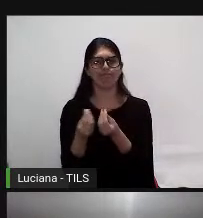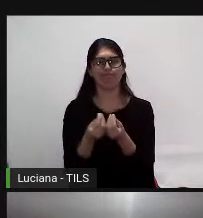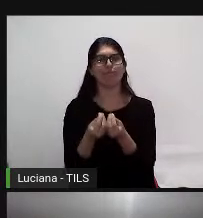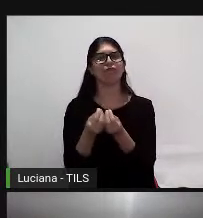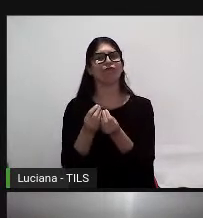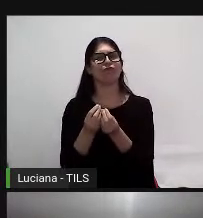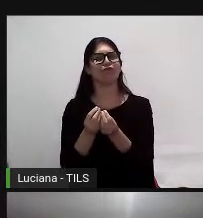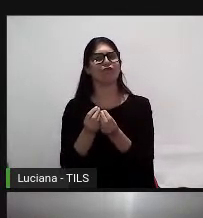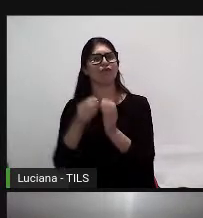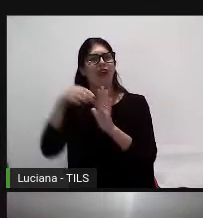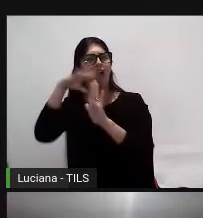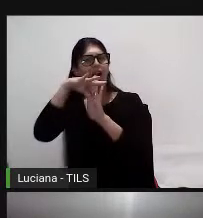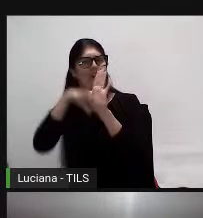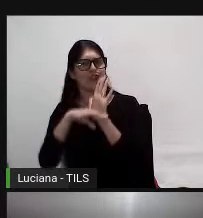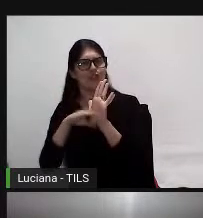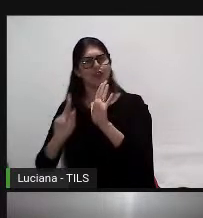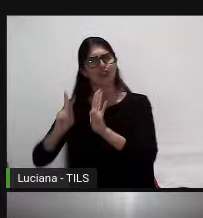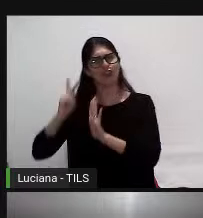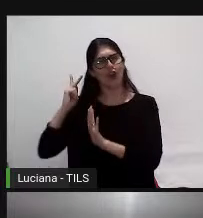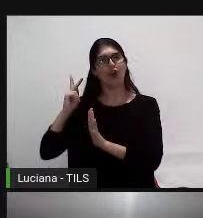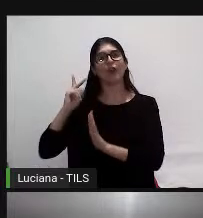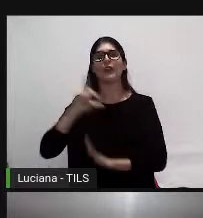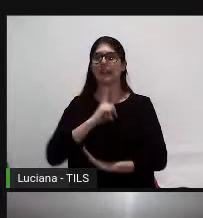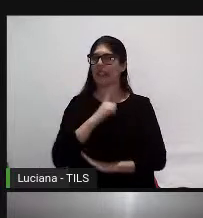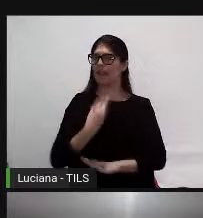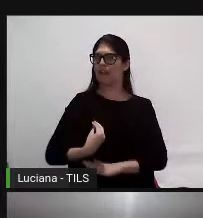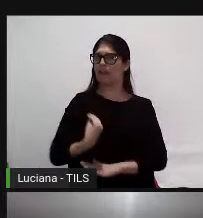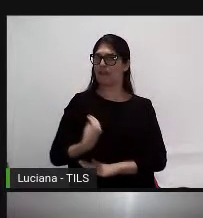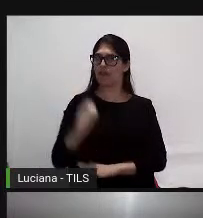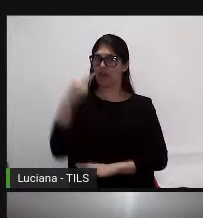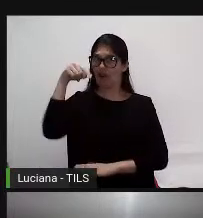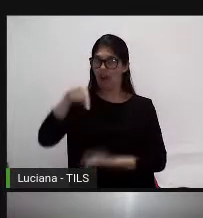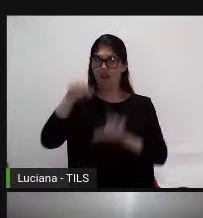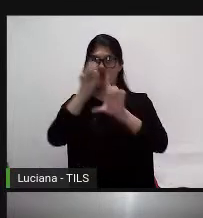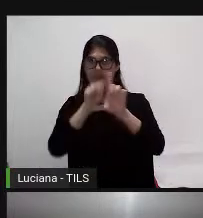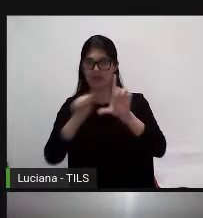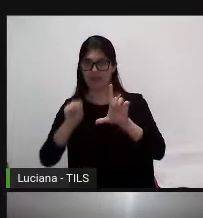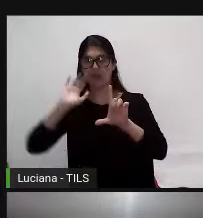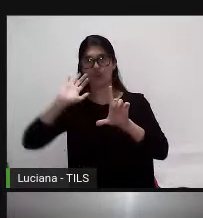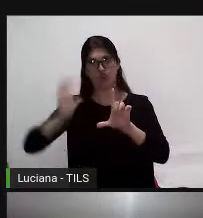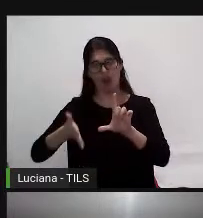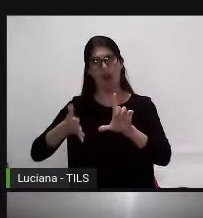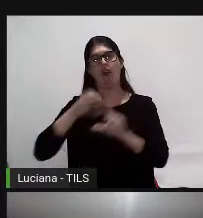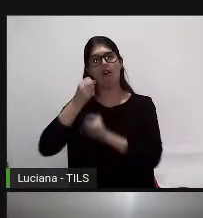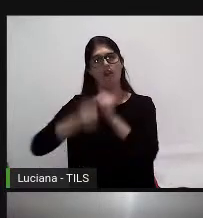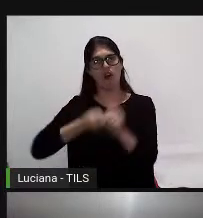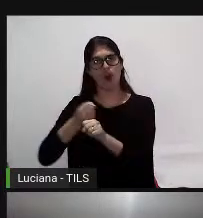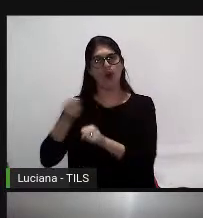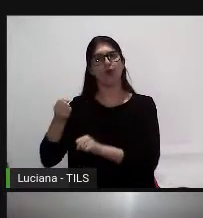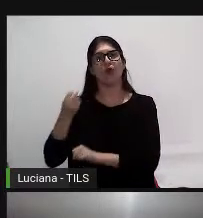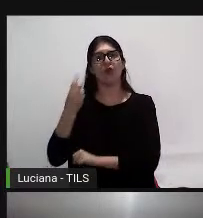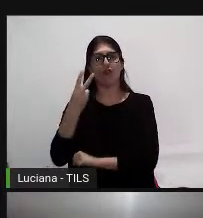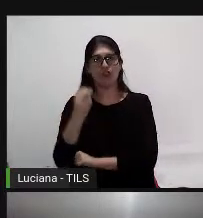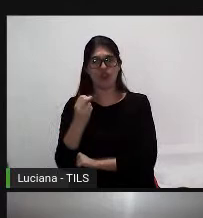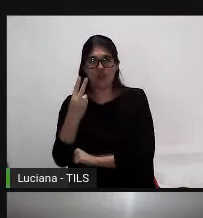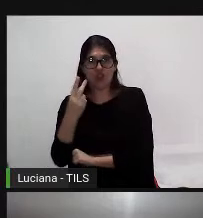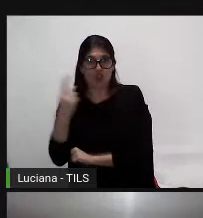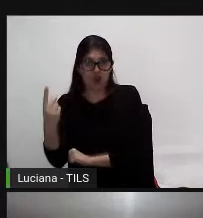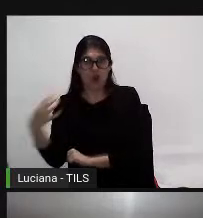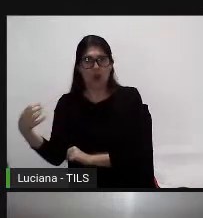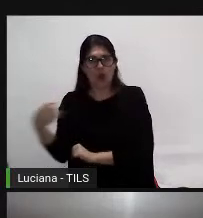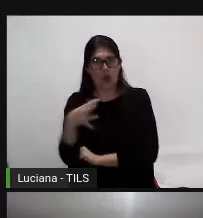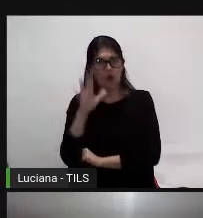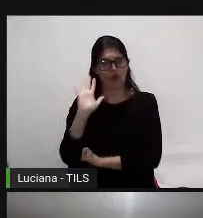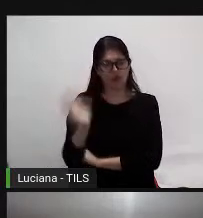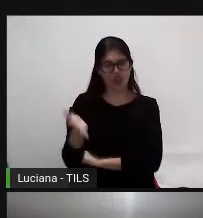histórico, é possível acessar o sistema, e ele já está atualizado com o ano 2021, né, porque estava até então com o ano